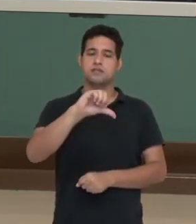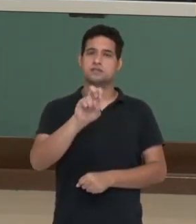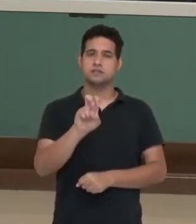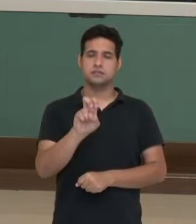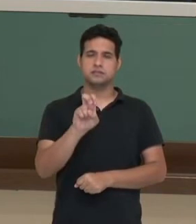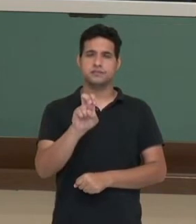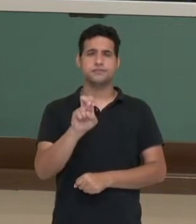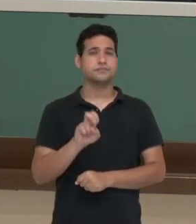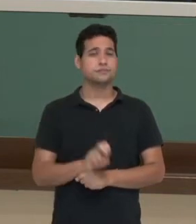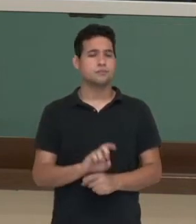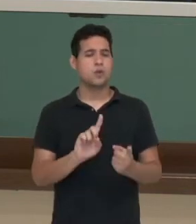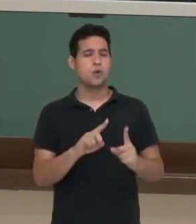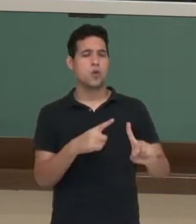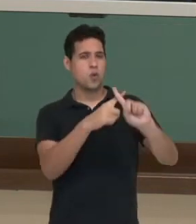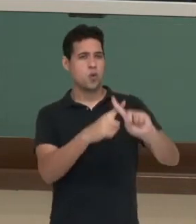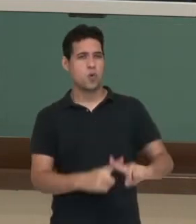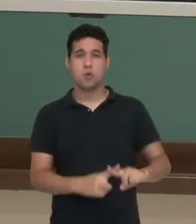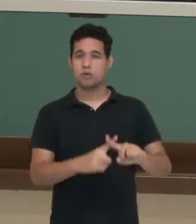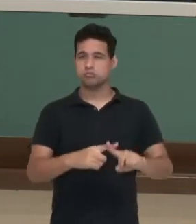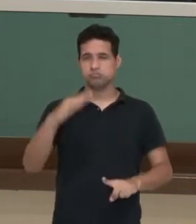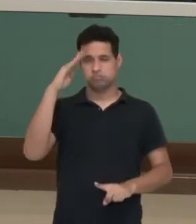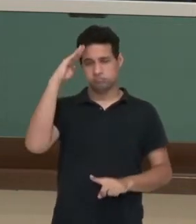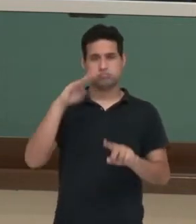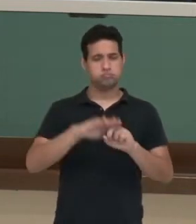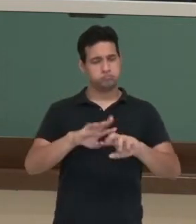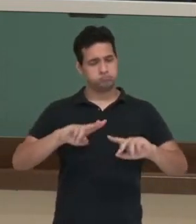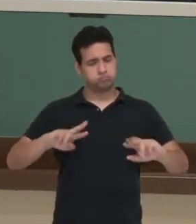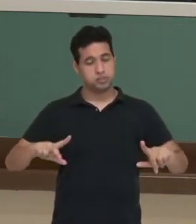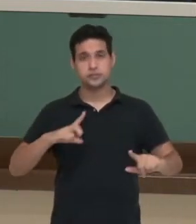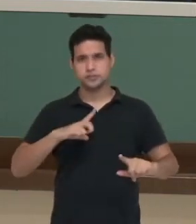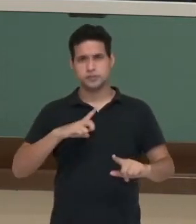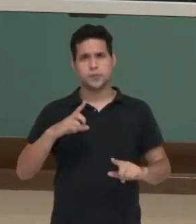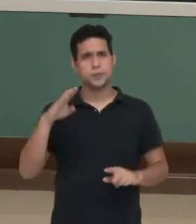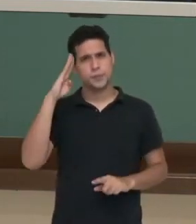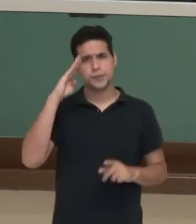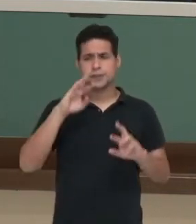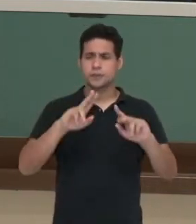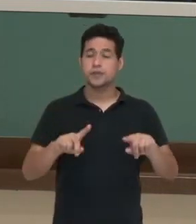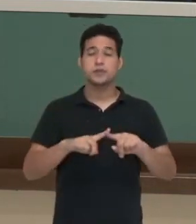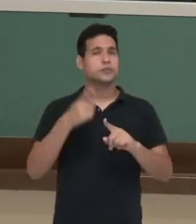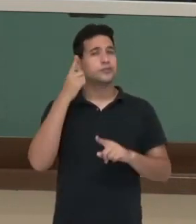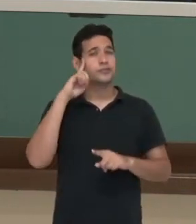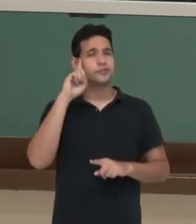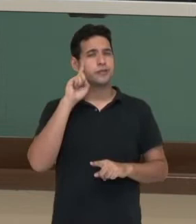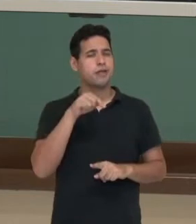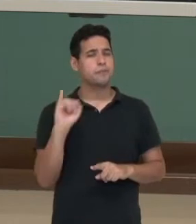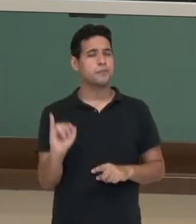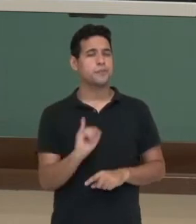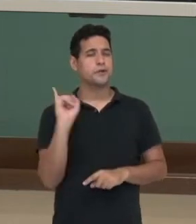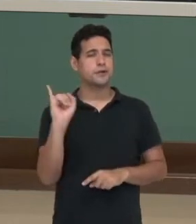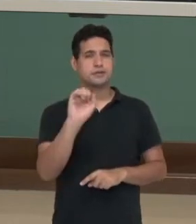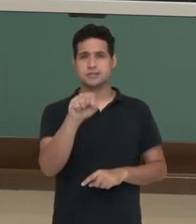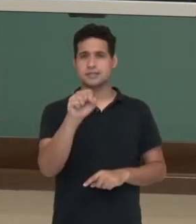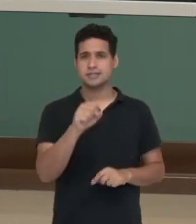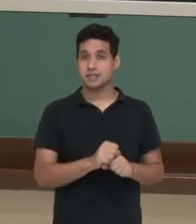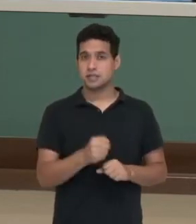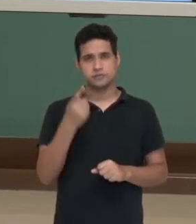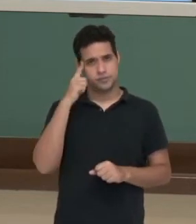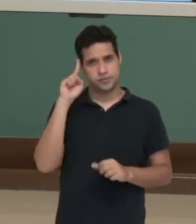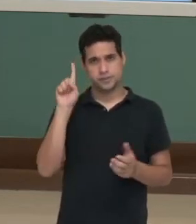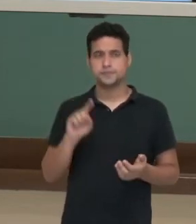1695 contra os militares, as expedições militares. Por isso, esse dia é tão importante, essa